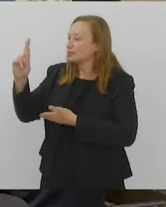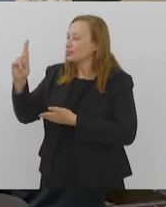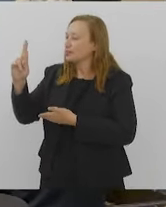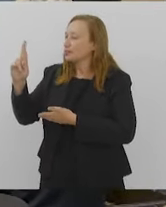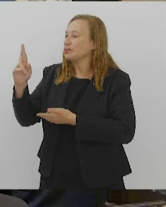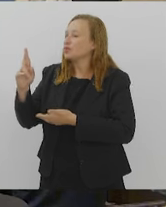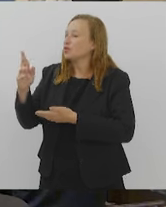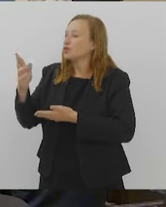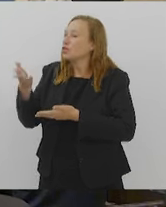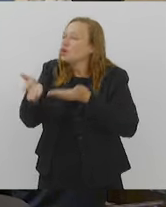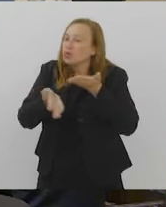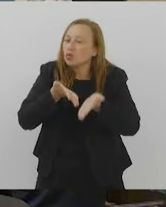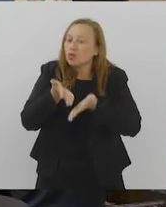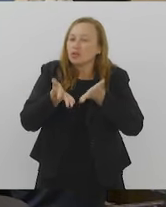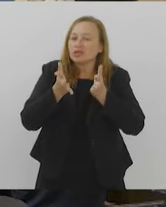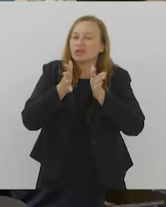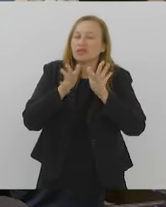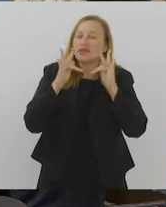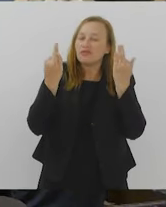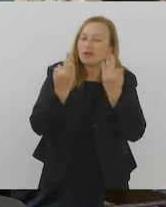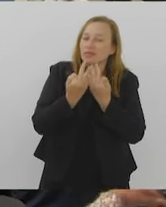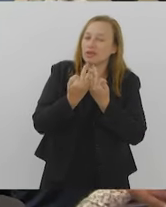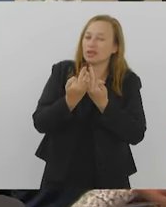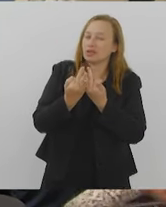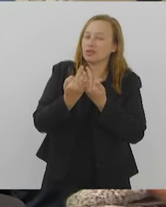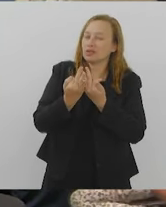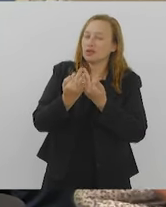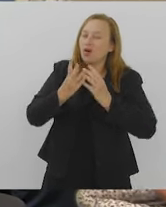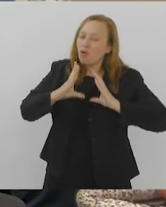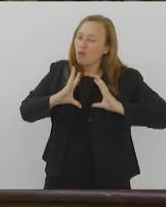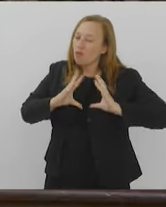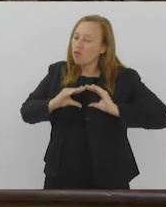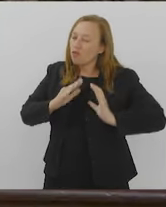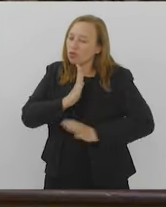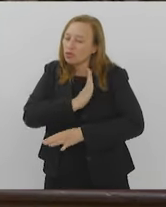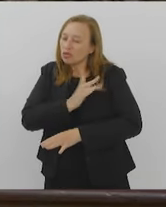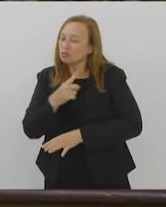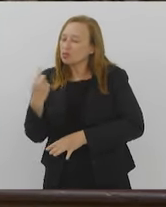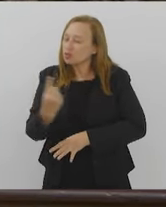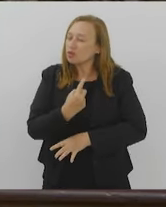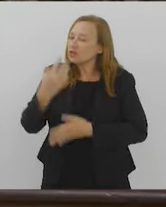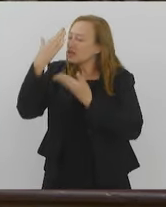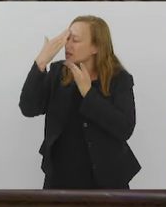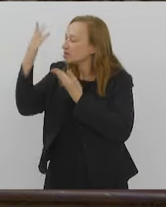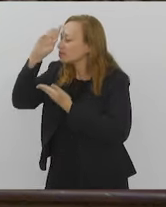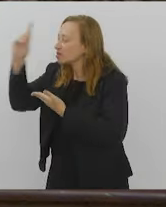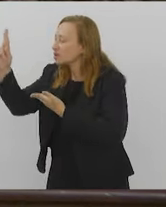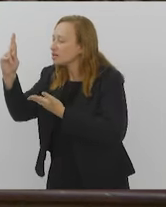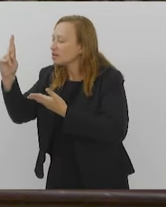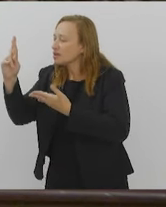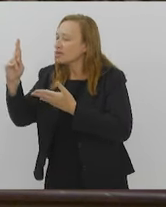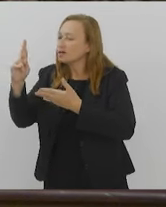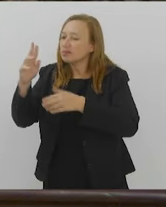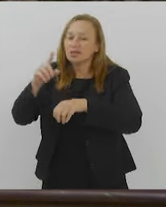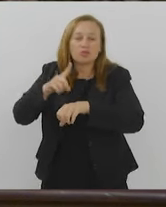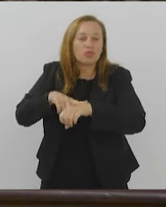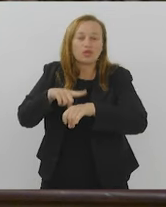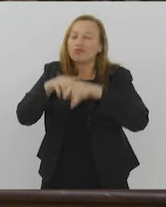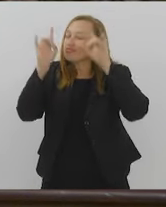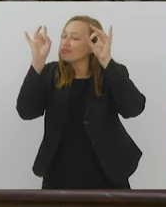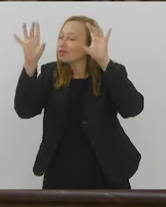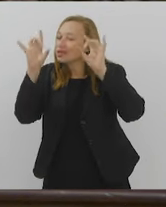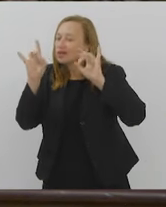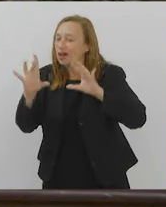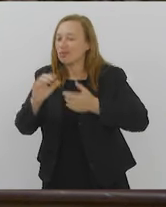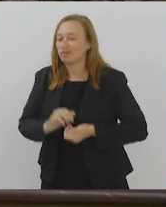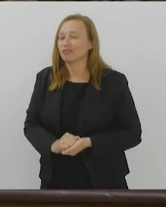conforte a família, conforte os nossos corações. Te agradecemos, Senhor, por essa solenidade,